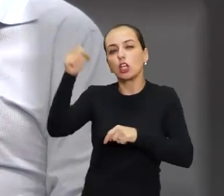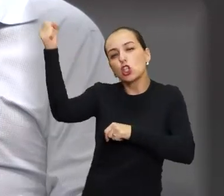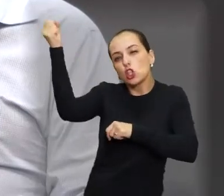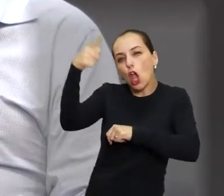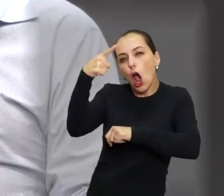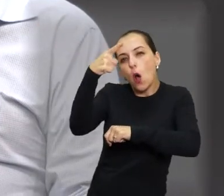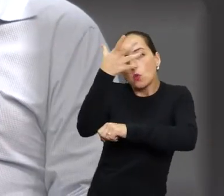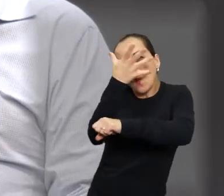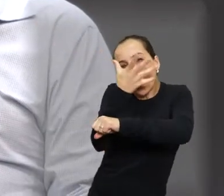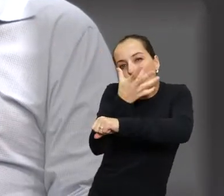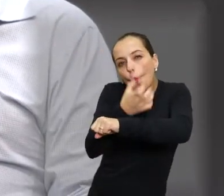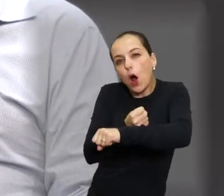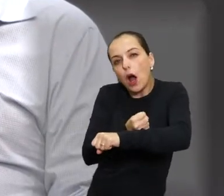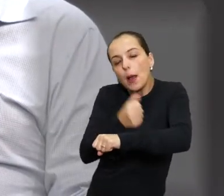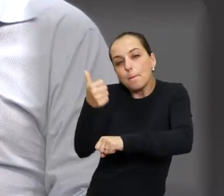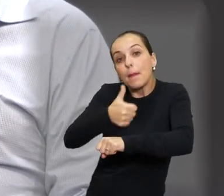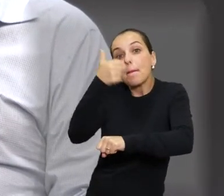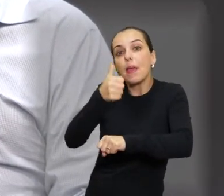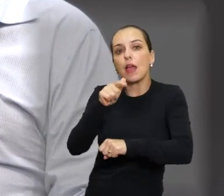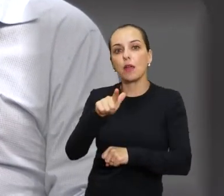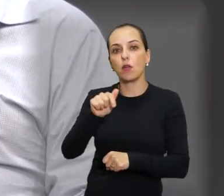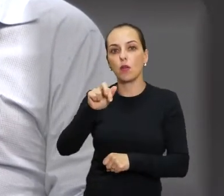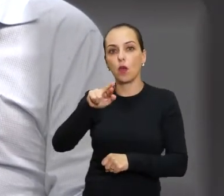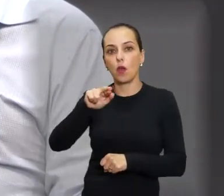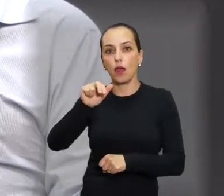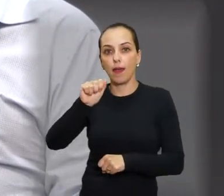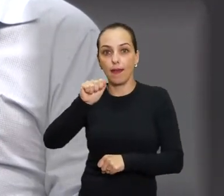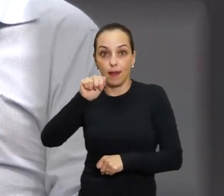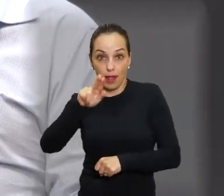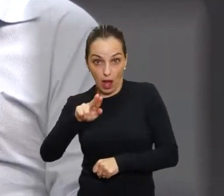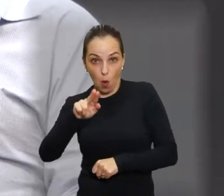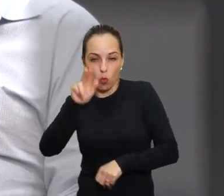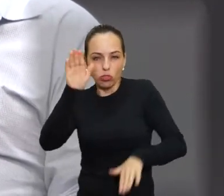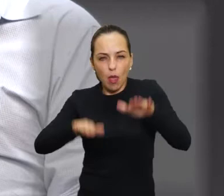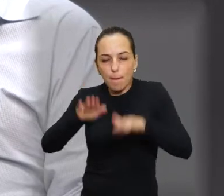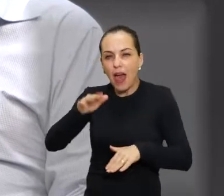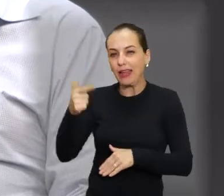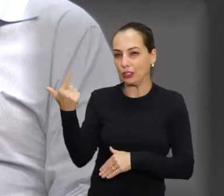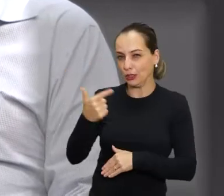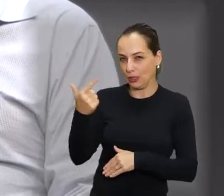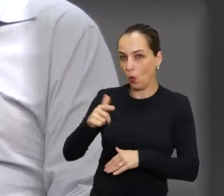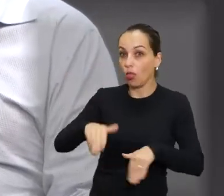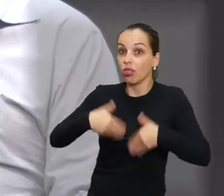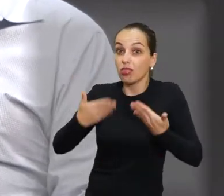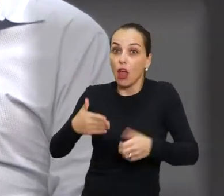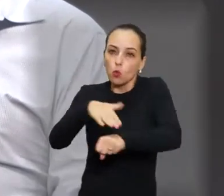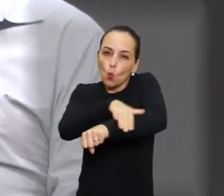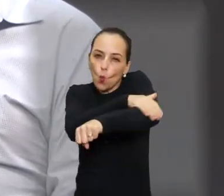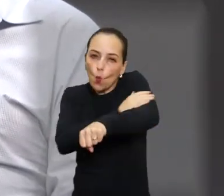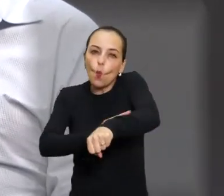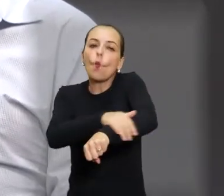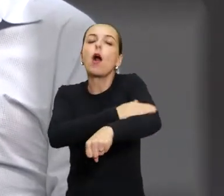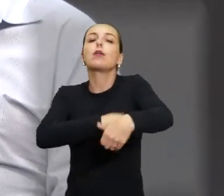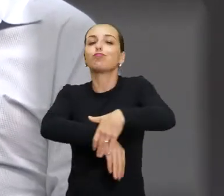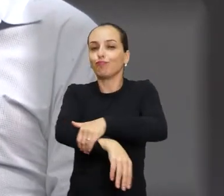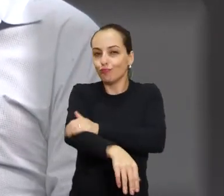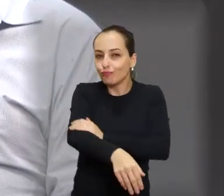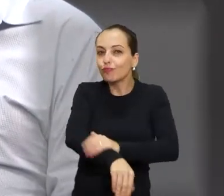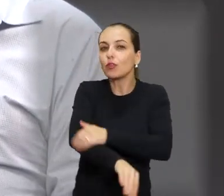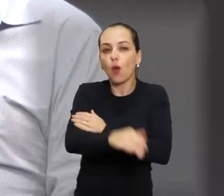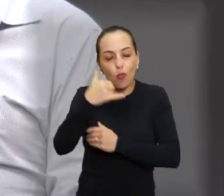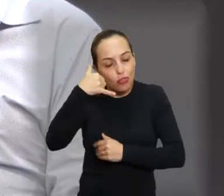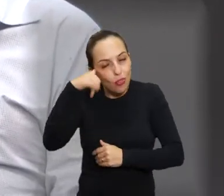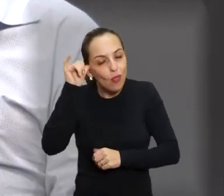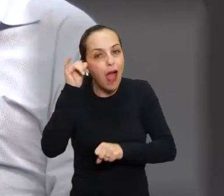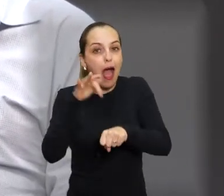da queimadura vai depender muito do grau. Normalmente o sol ele faz uma queimadura de 1º grau, eventualmente 2º